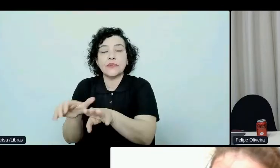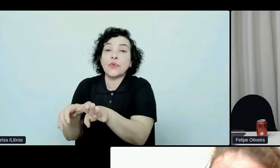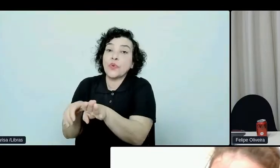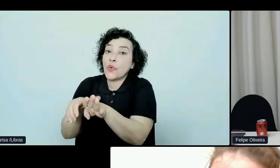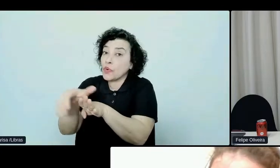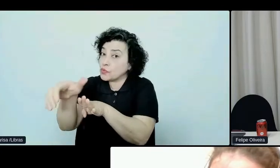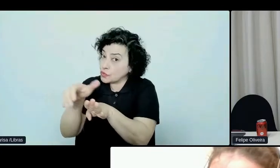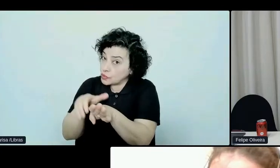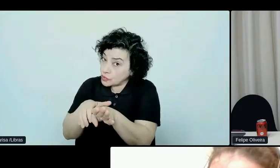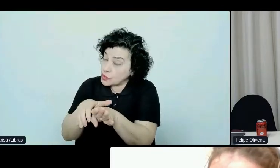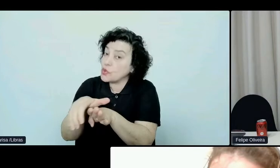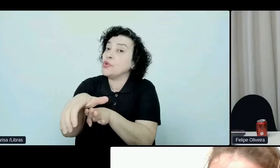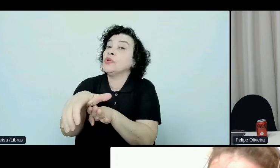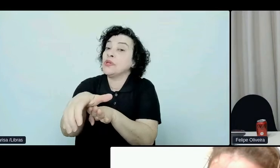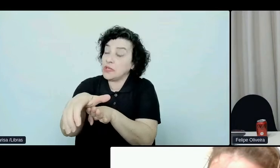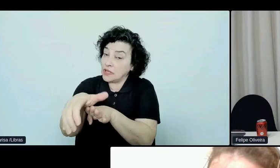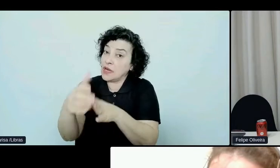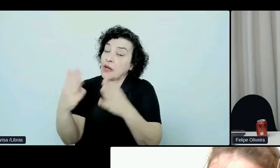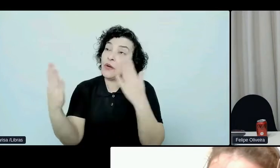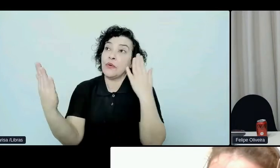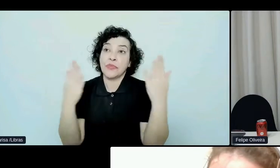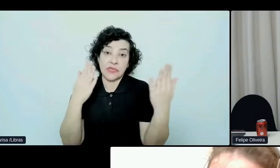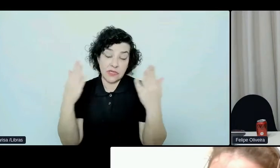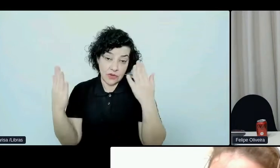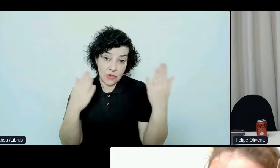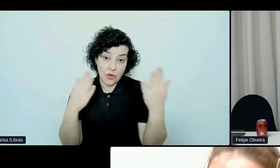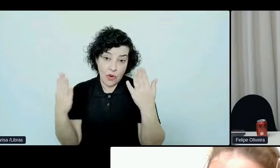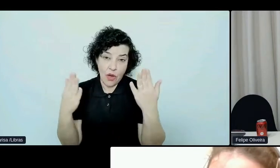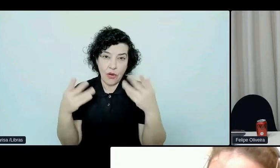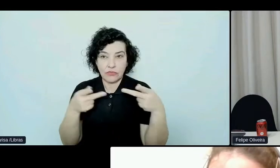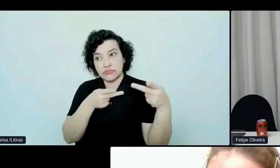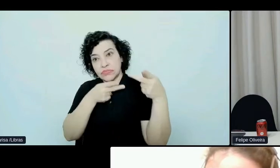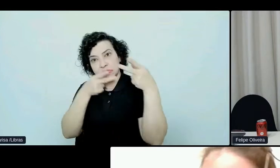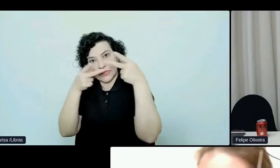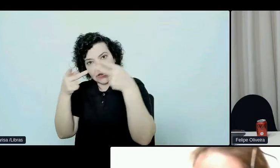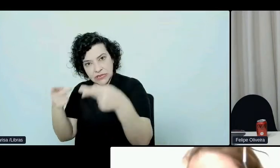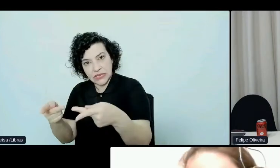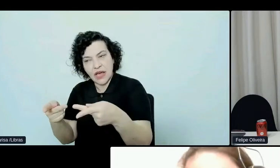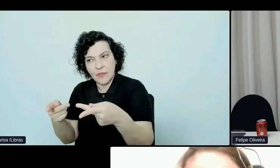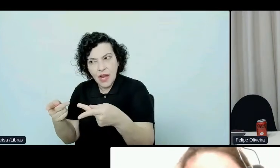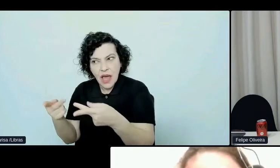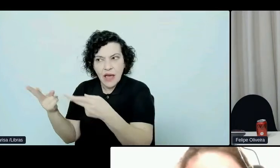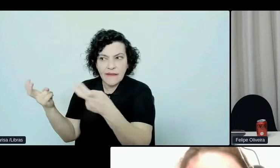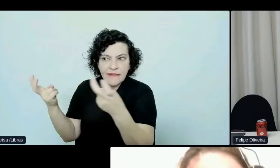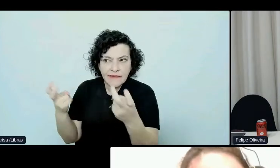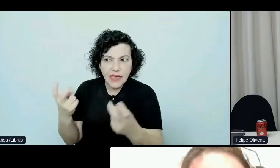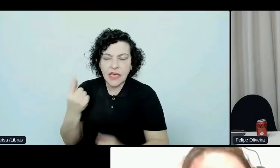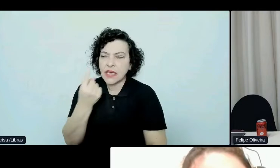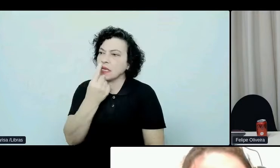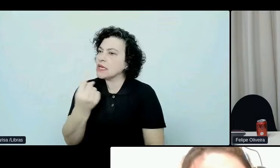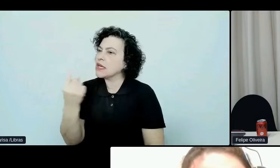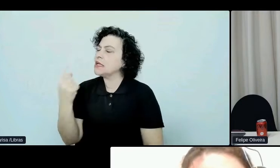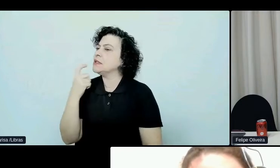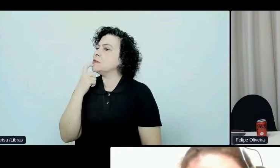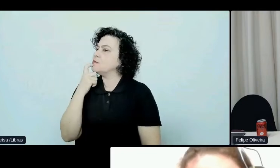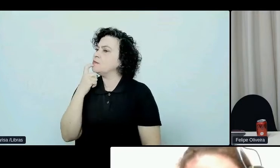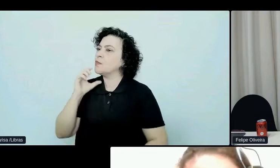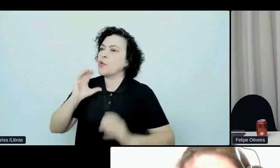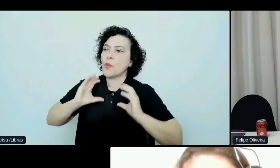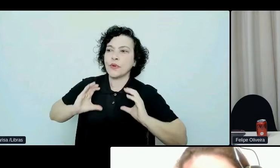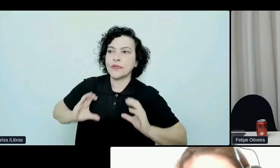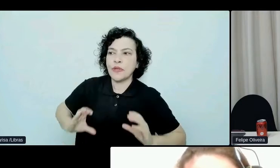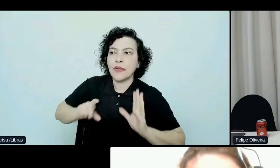a faculdade e a empresa tivesse que ter previamente algum nível de seja